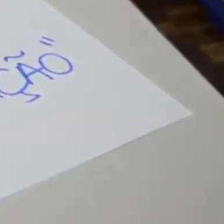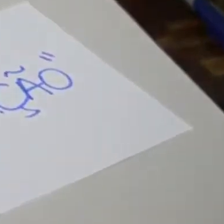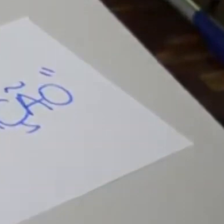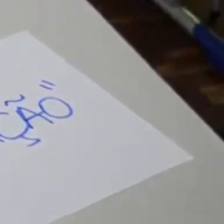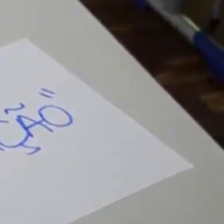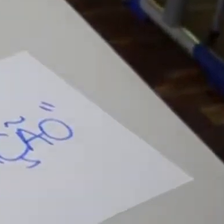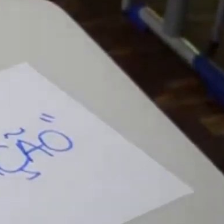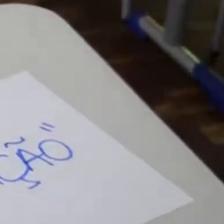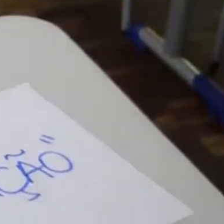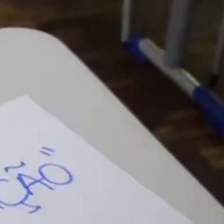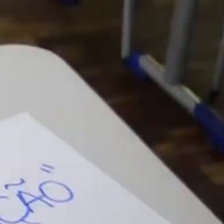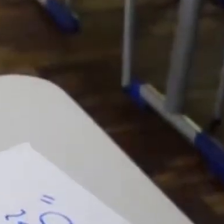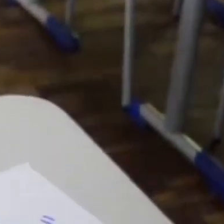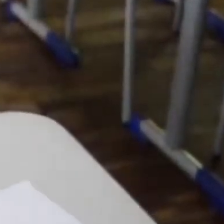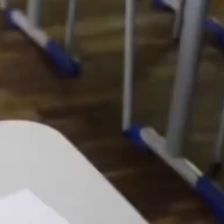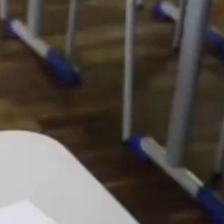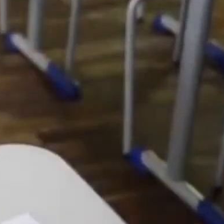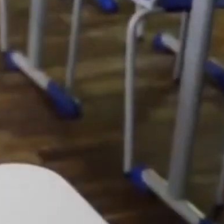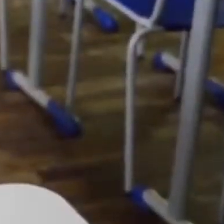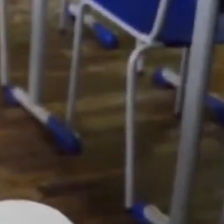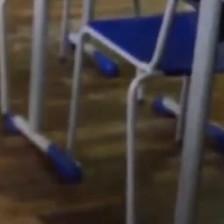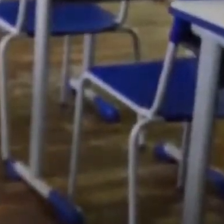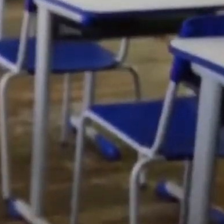Vivia sozinha e envergonhada.